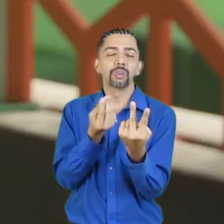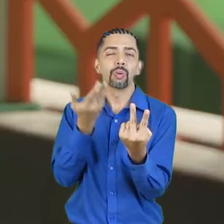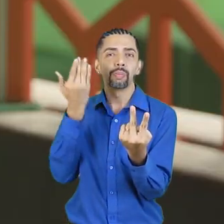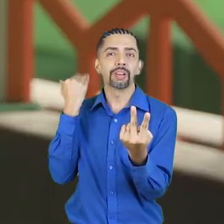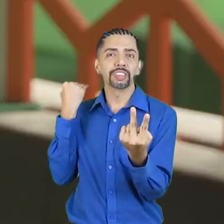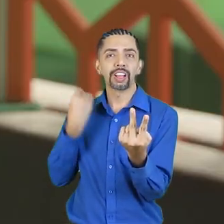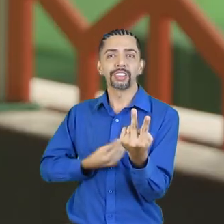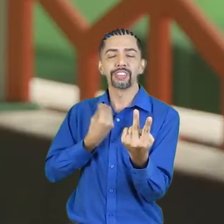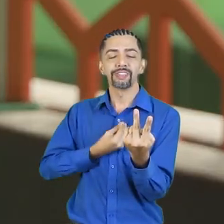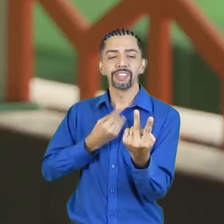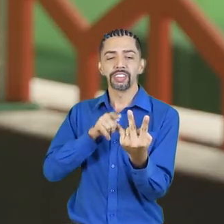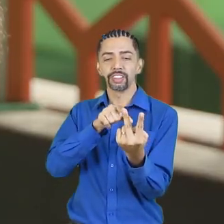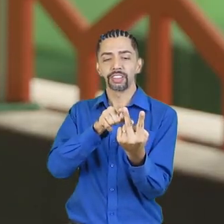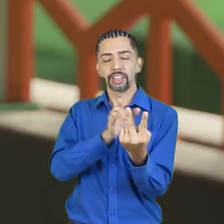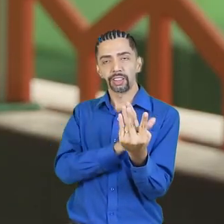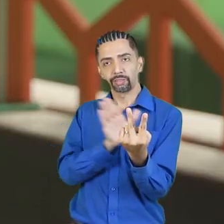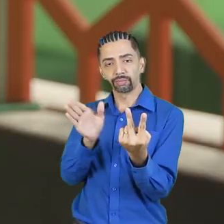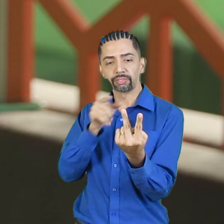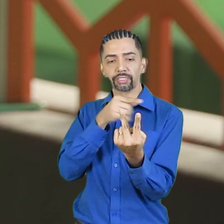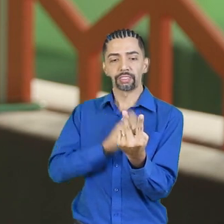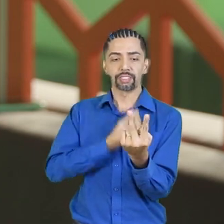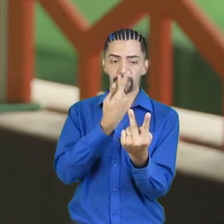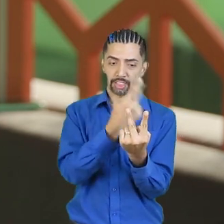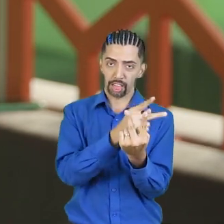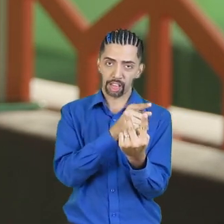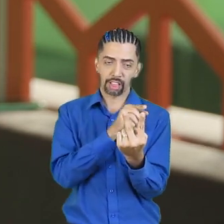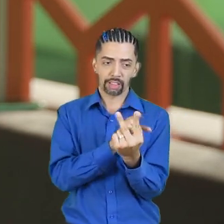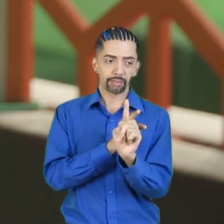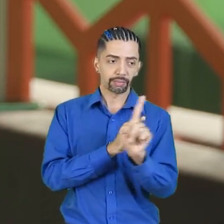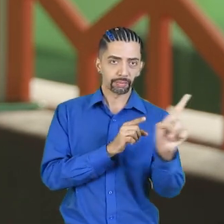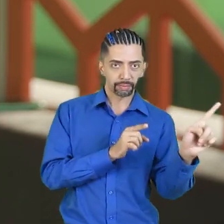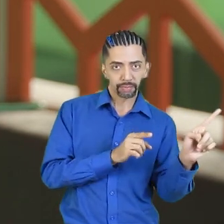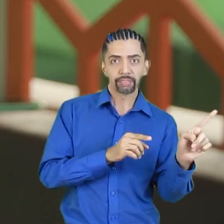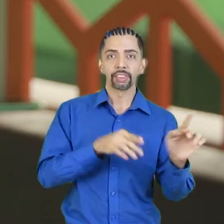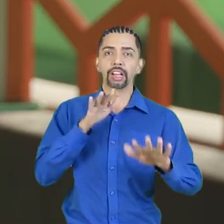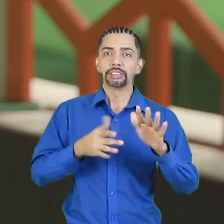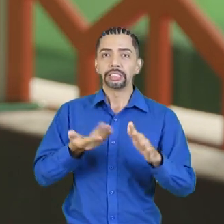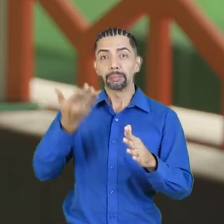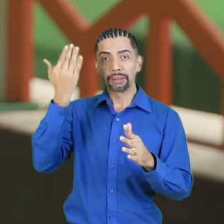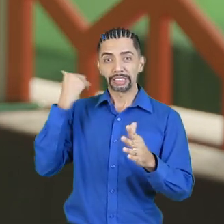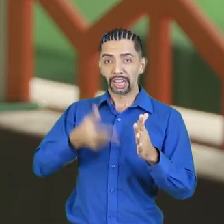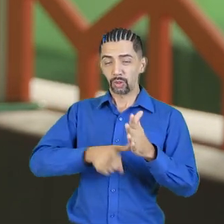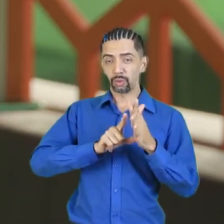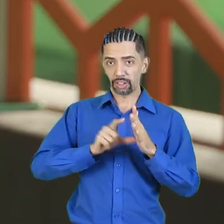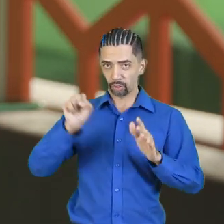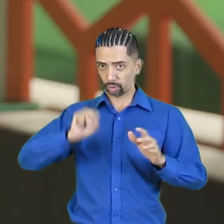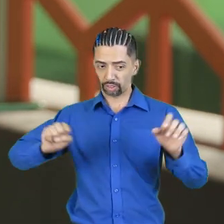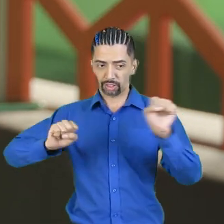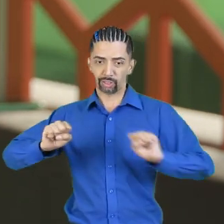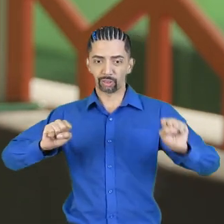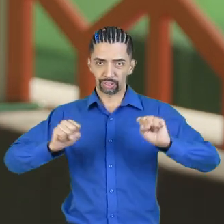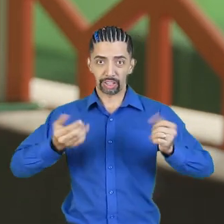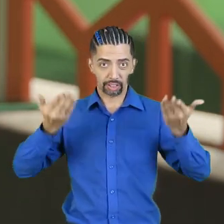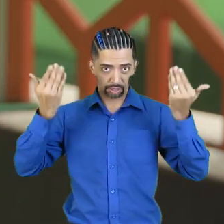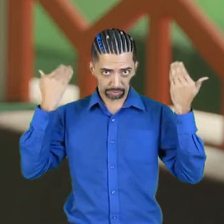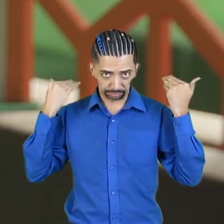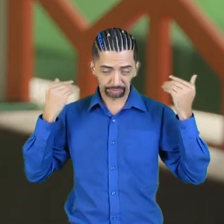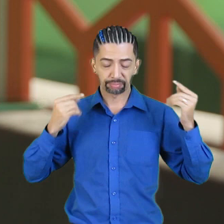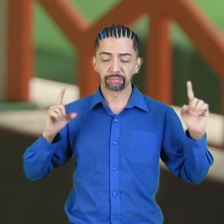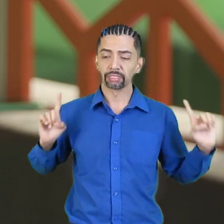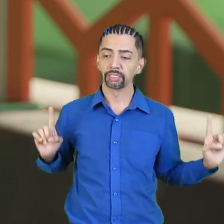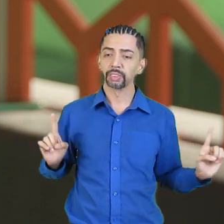união. Pode ser que nós tenhamos dentro do mesmo casal uma pessoa que sempre foi endividada, quebrada, falida, isso